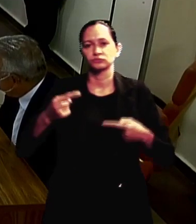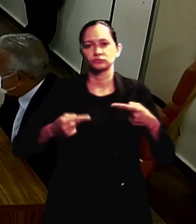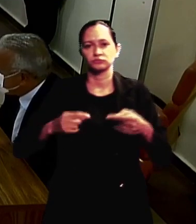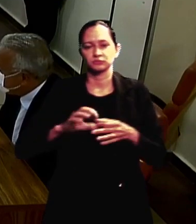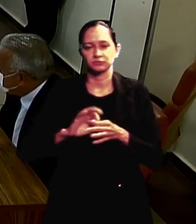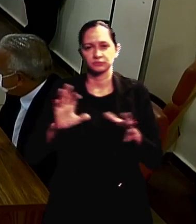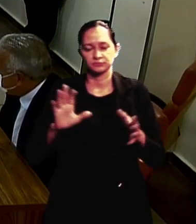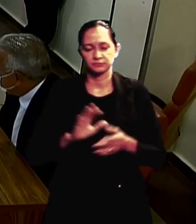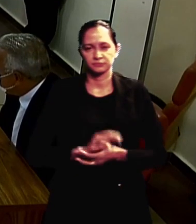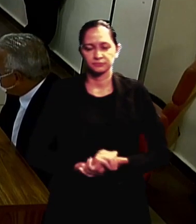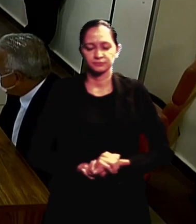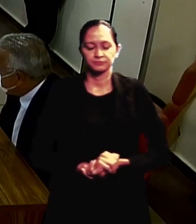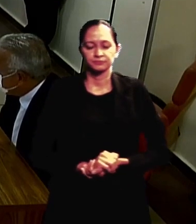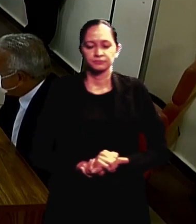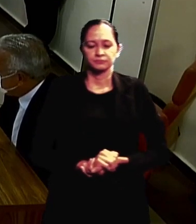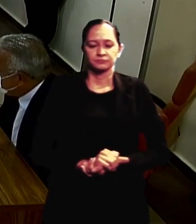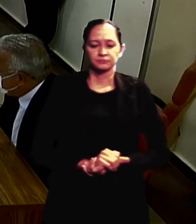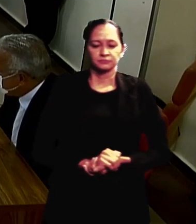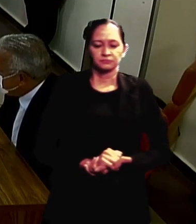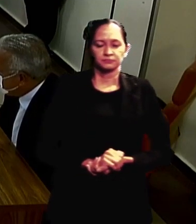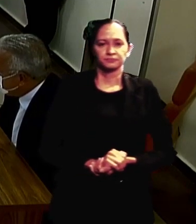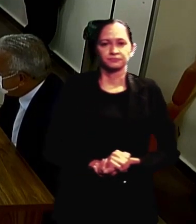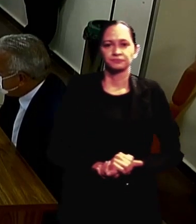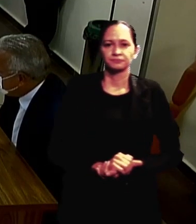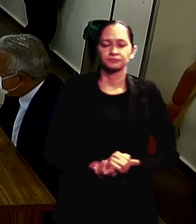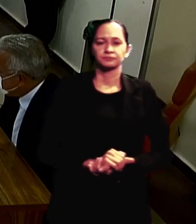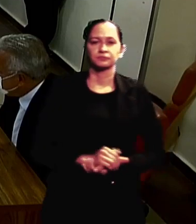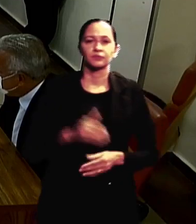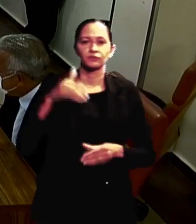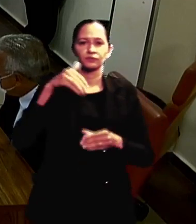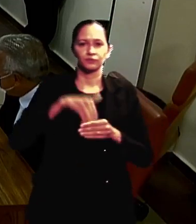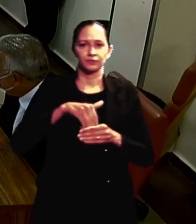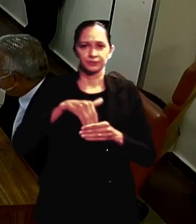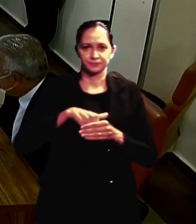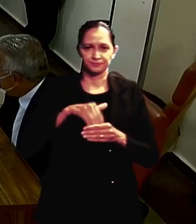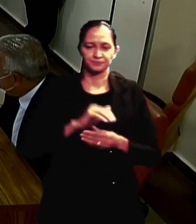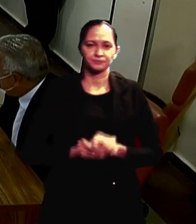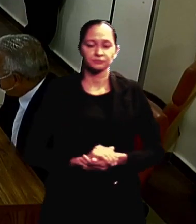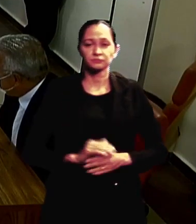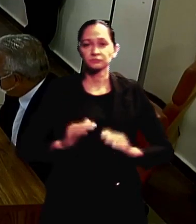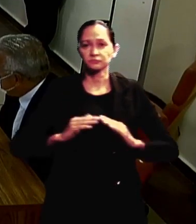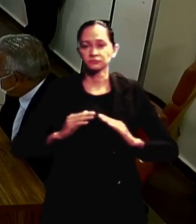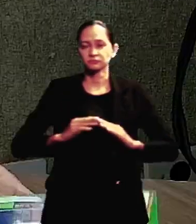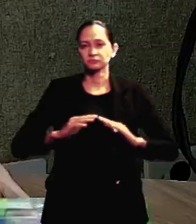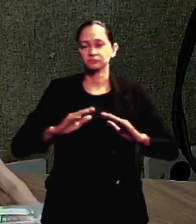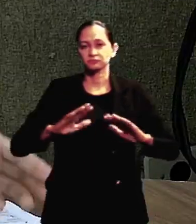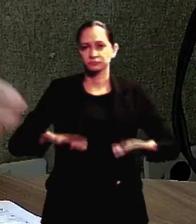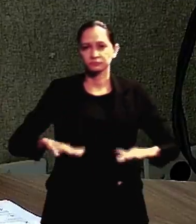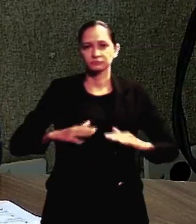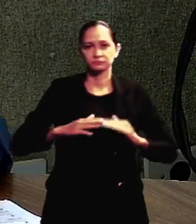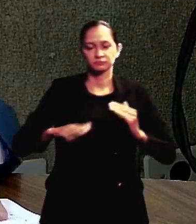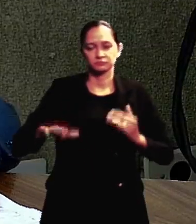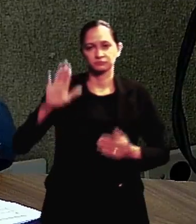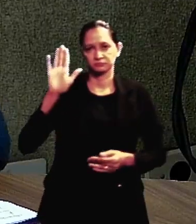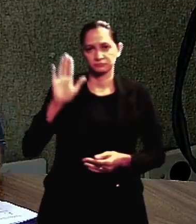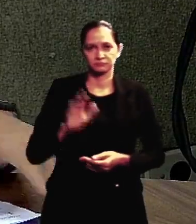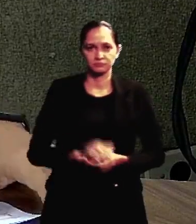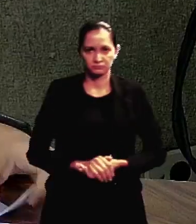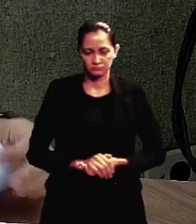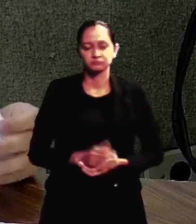vereador. O projeto está em votação, os favoráveis permaneçam como estão, os contrários se manifestem.